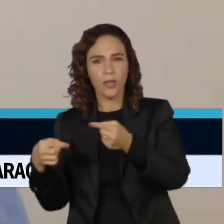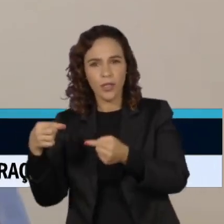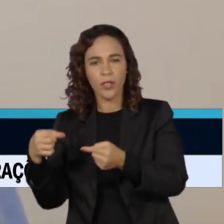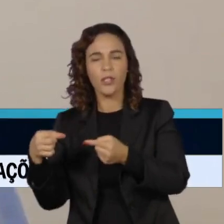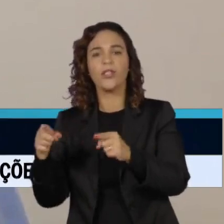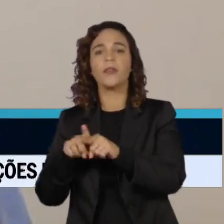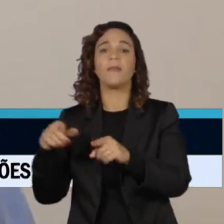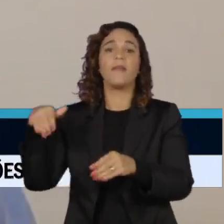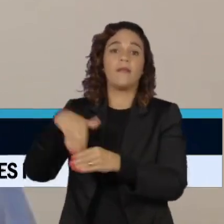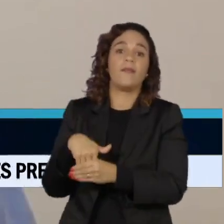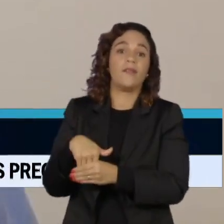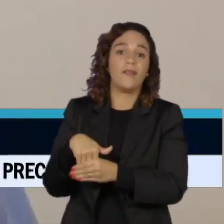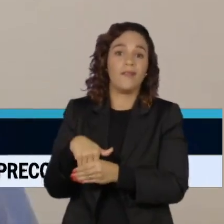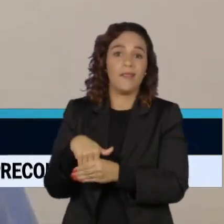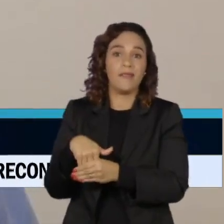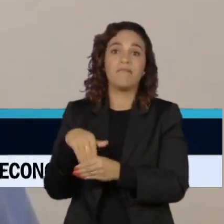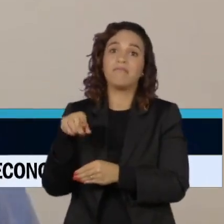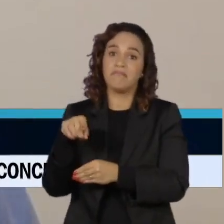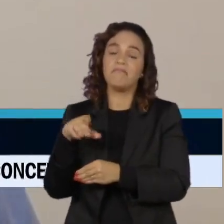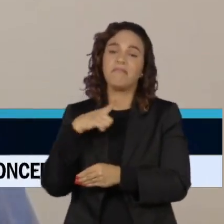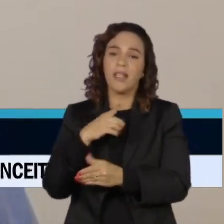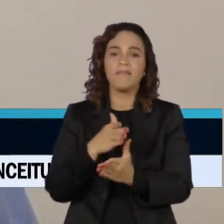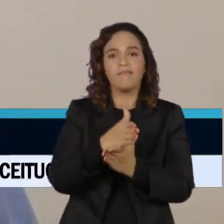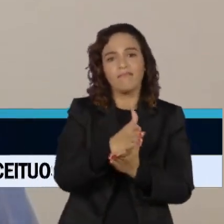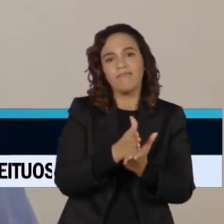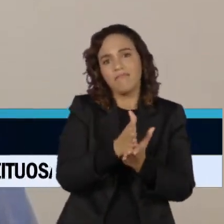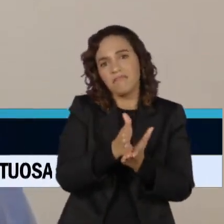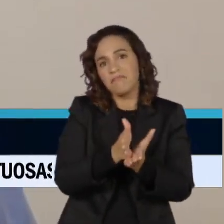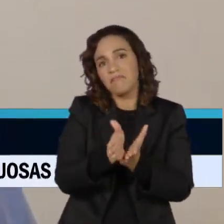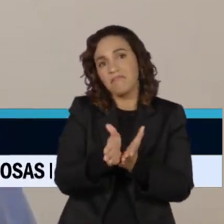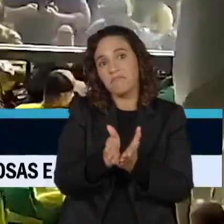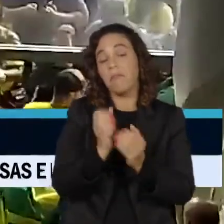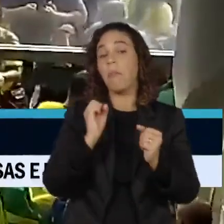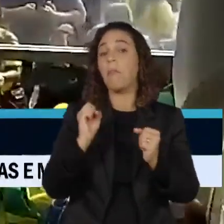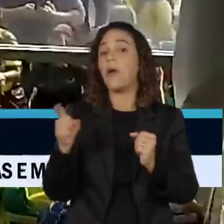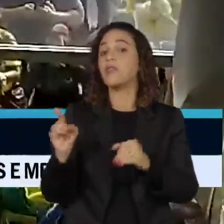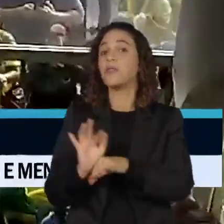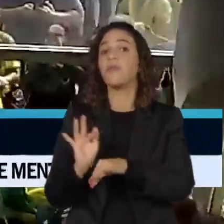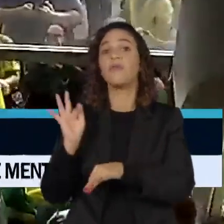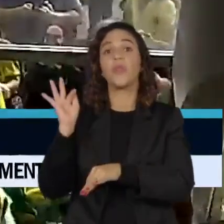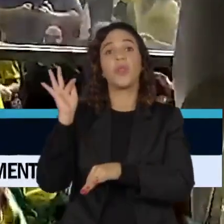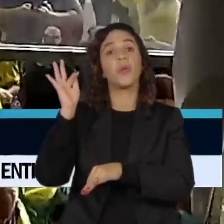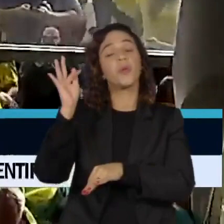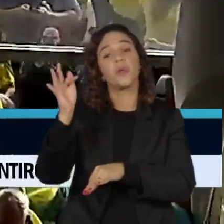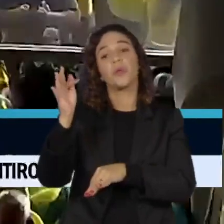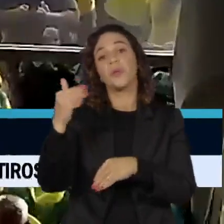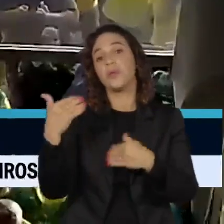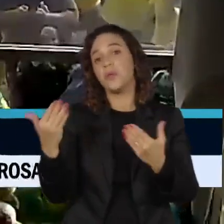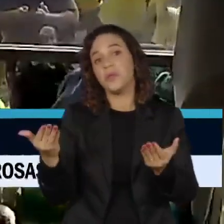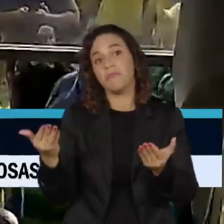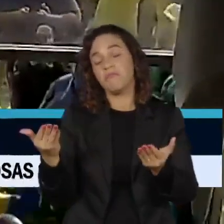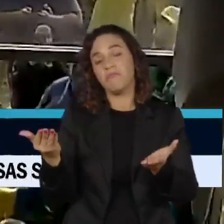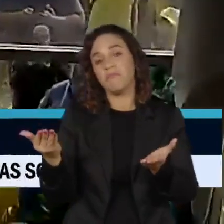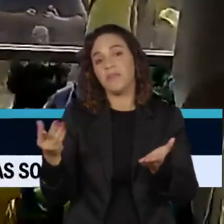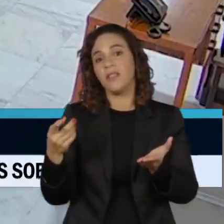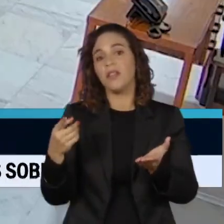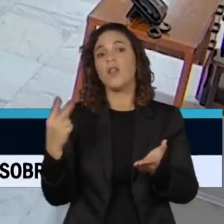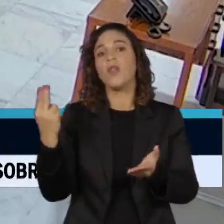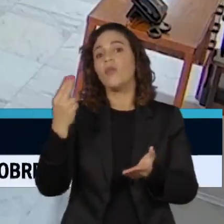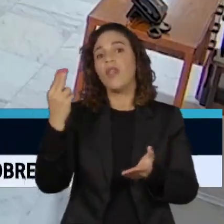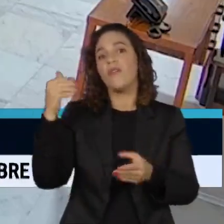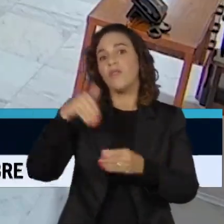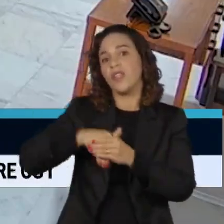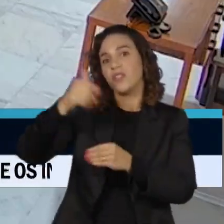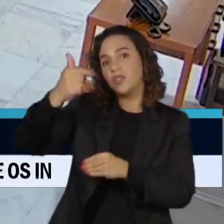no âmbito eleitoral também, provando que houve uma perda significativa em virtude de